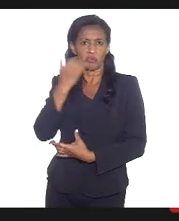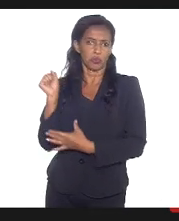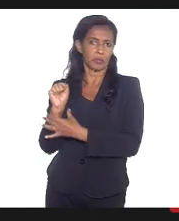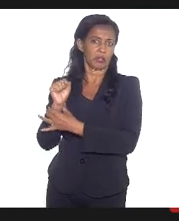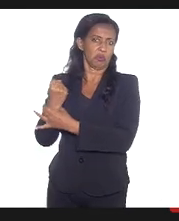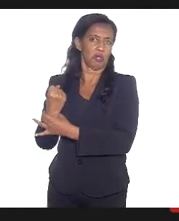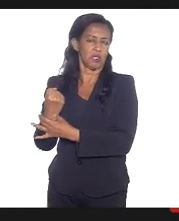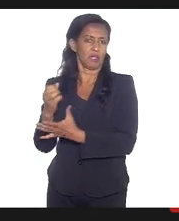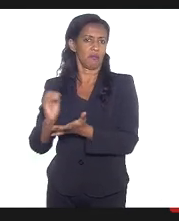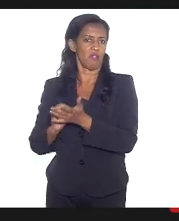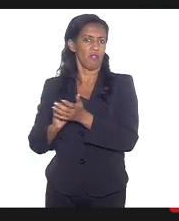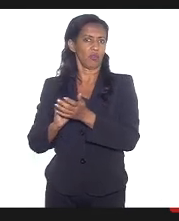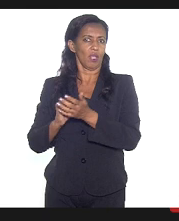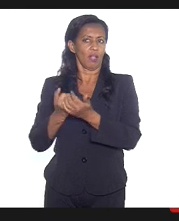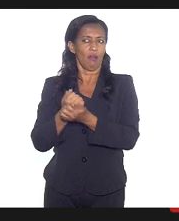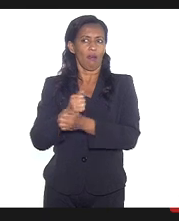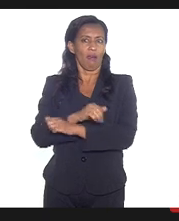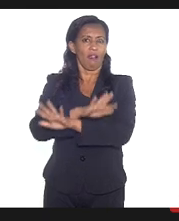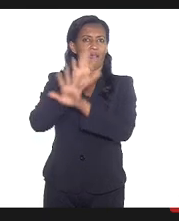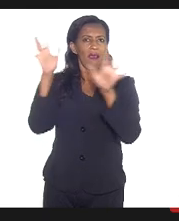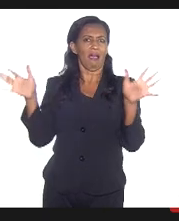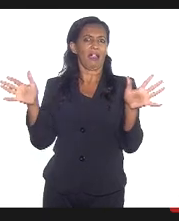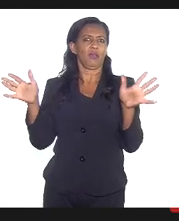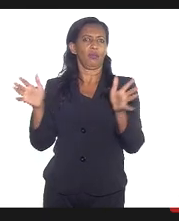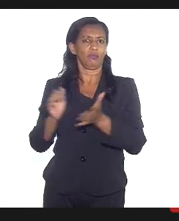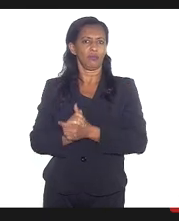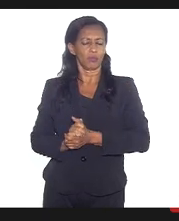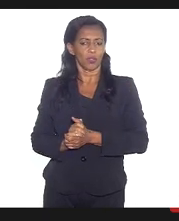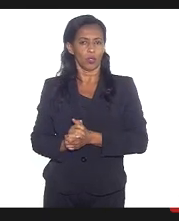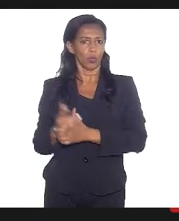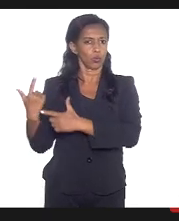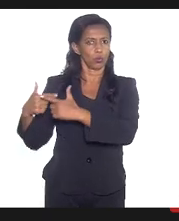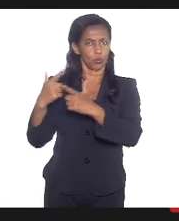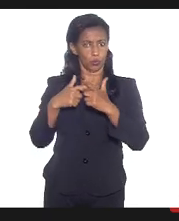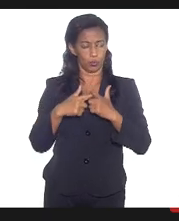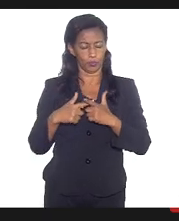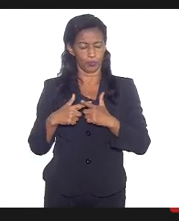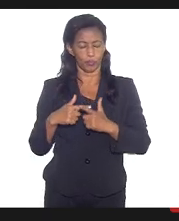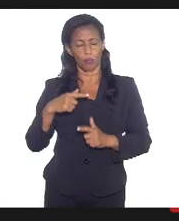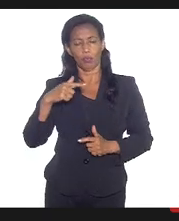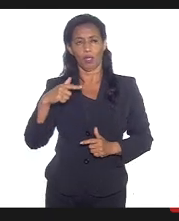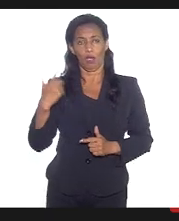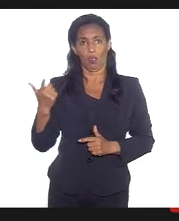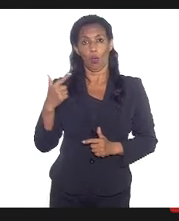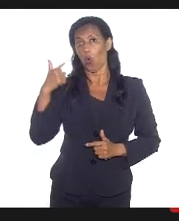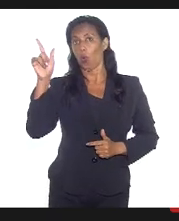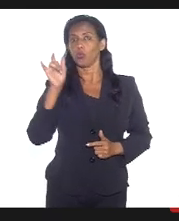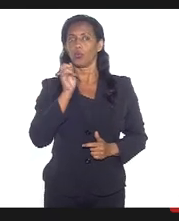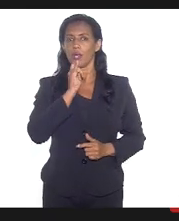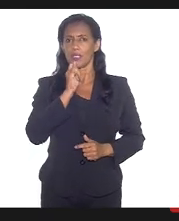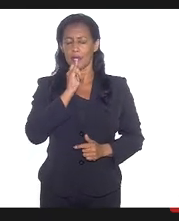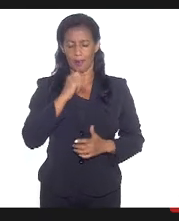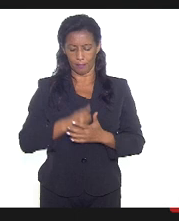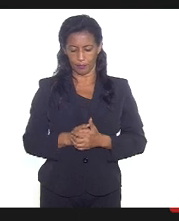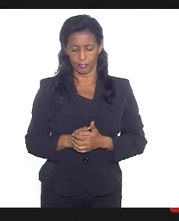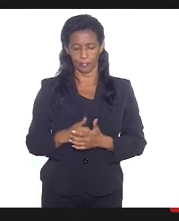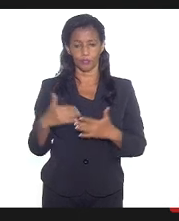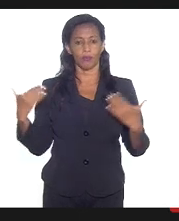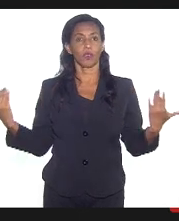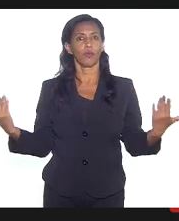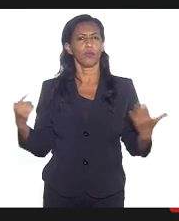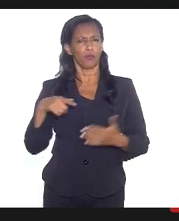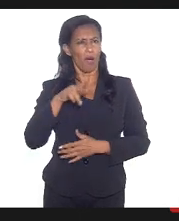ficou claro o prejuízo nos afretamentos, eu vou dar um outro exemplo. Recentemente, né, foi até alvo aqui do objeto da